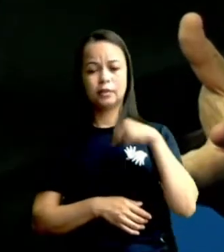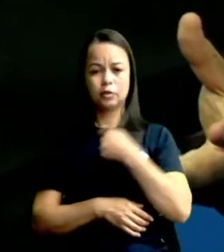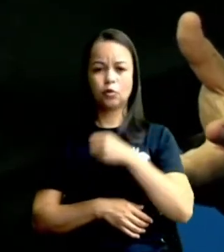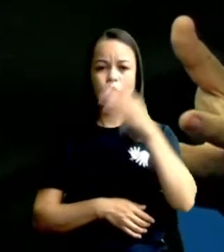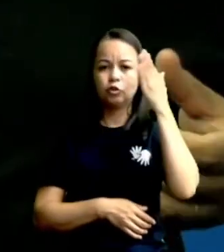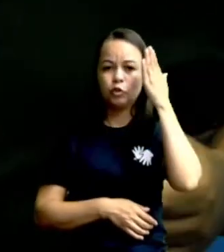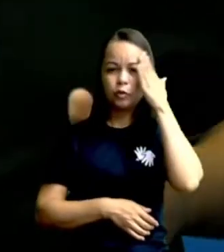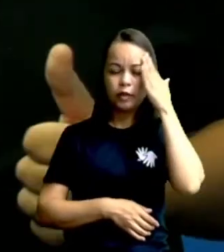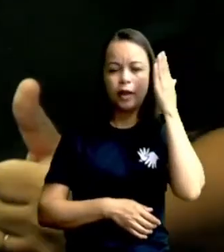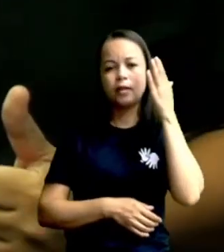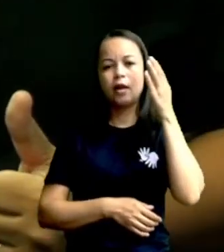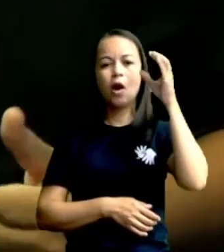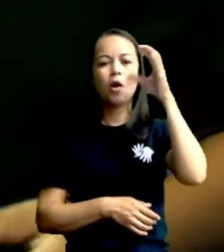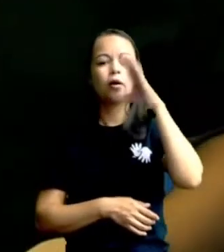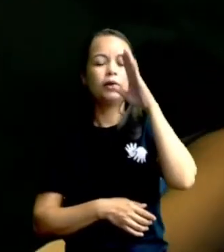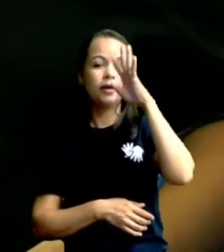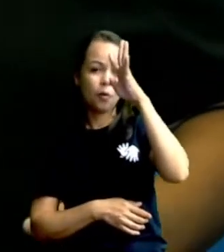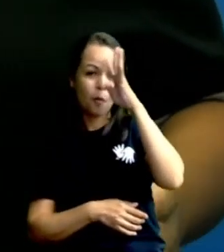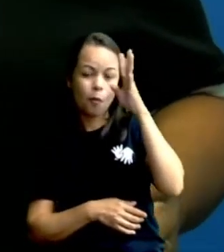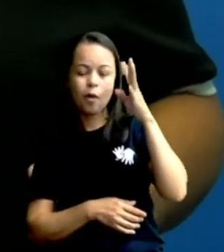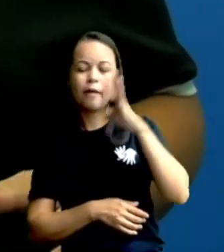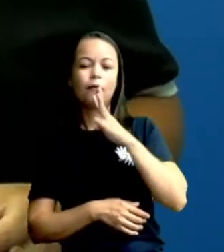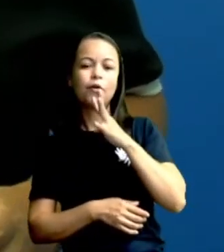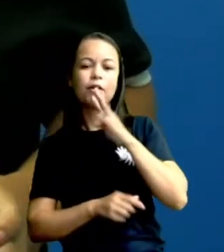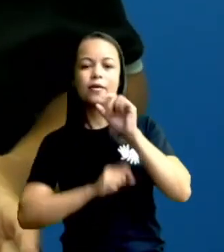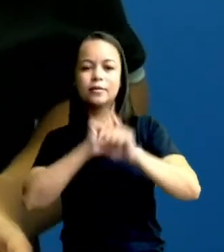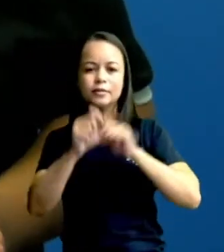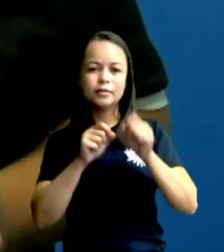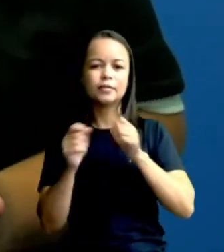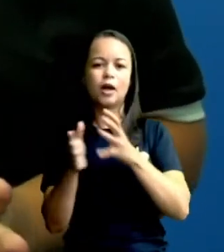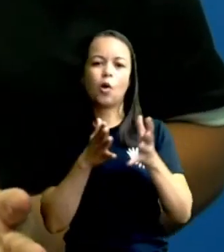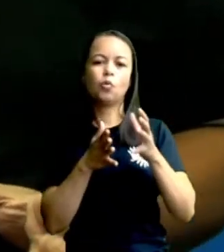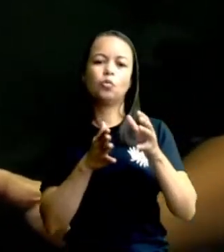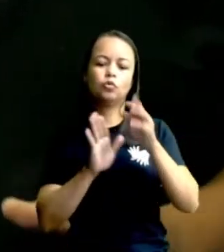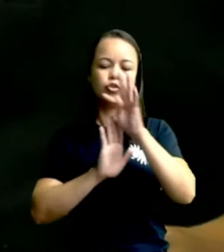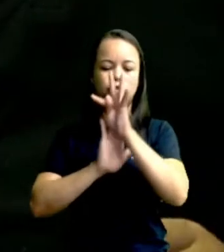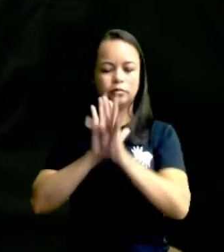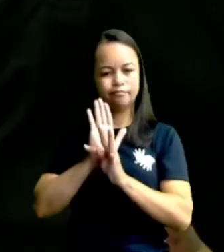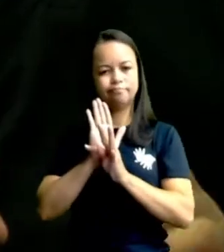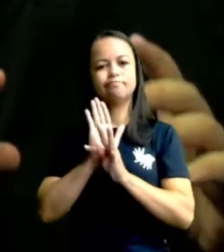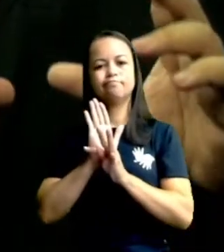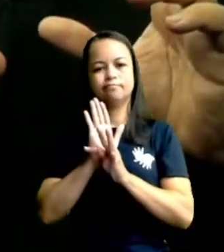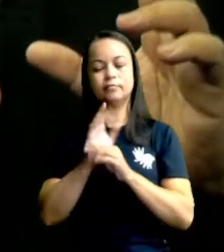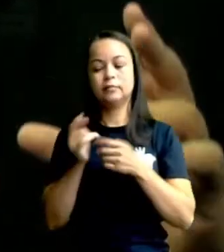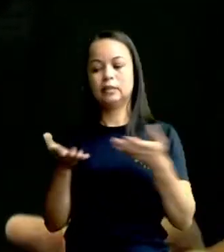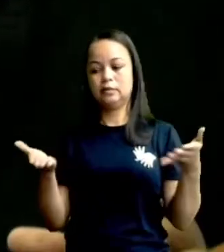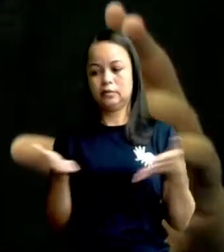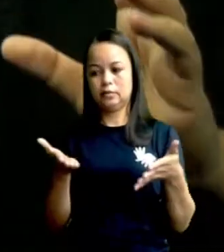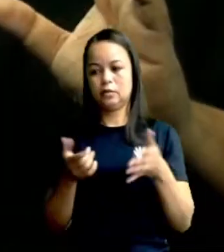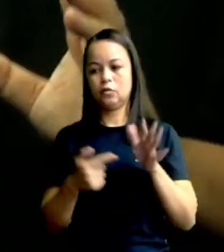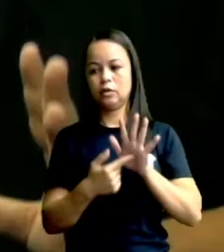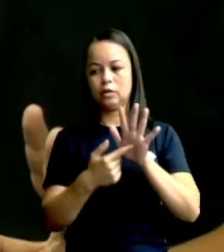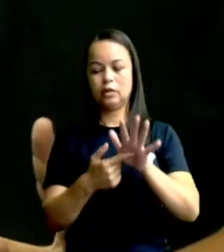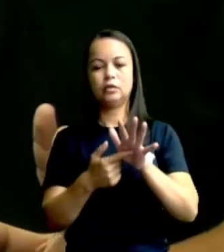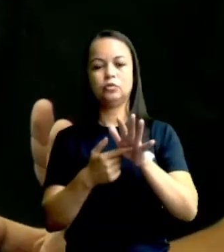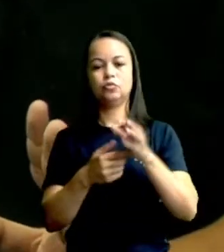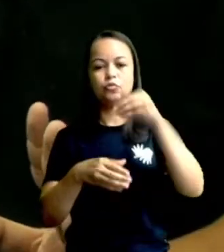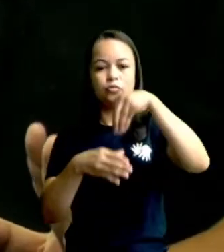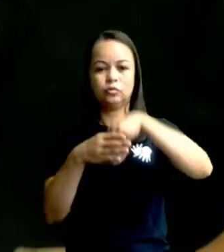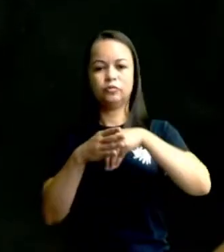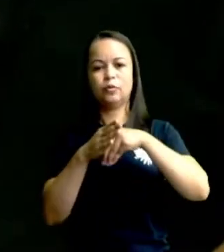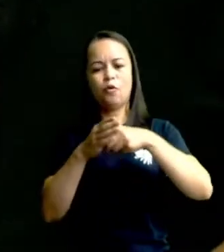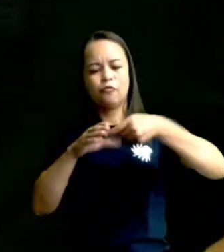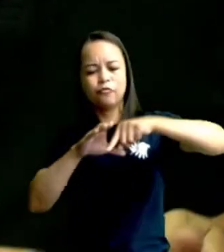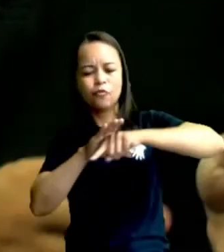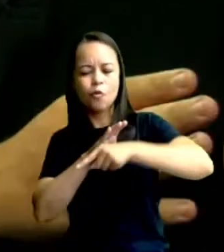tipos textuais, tá bom? Entendendo isso, vamos entrar a fundo agora nos textos injuntivos, tá